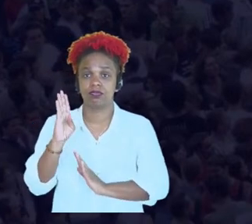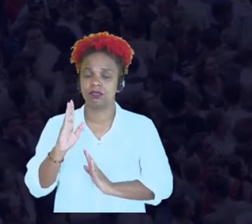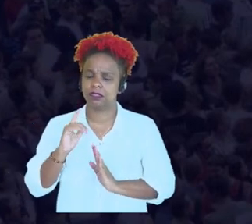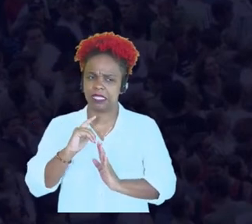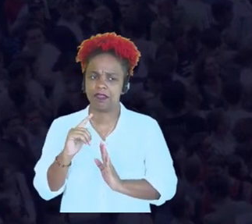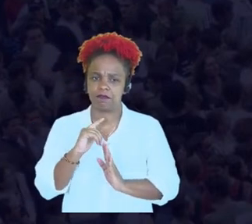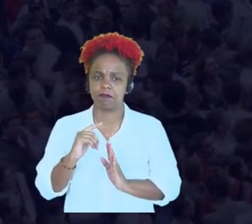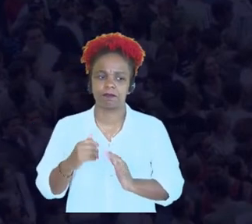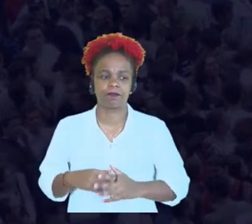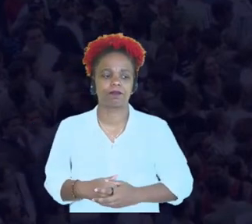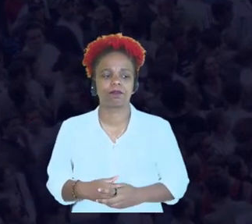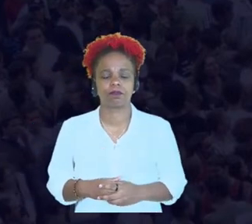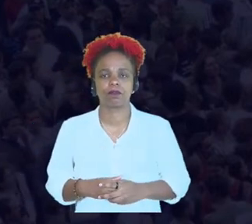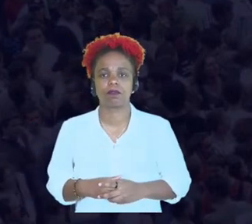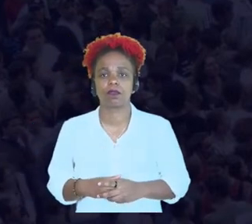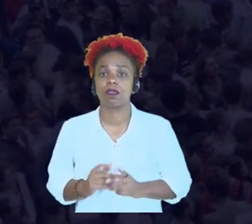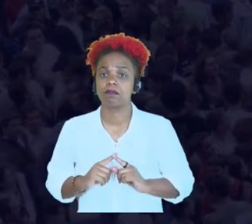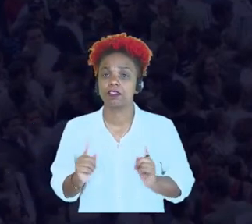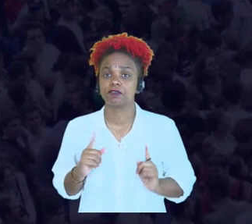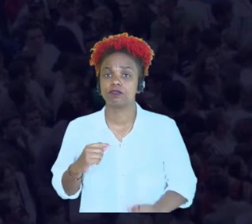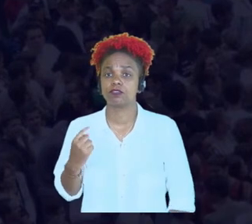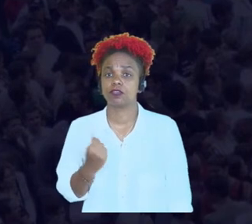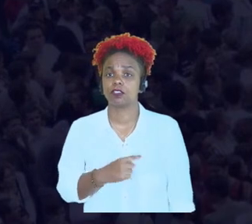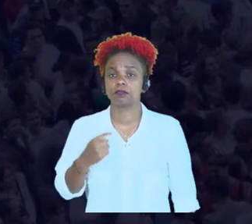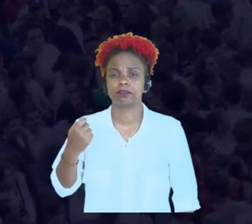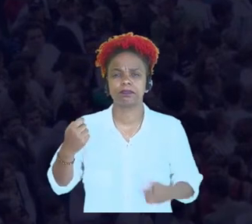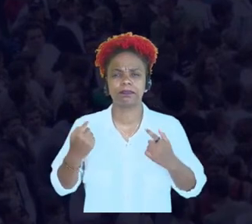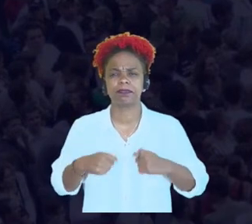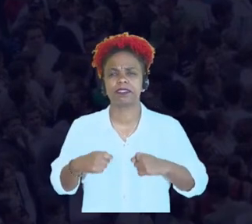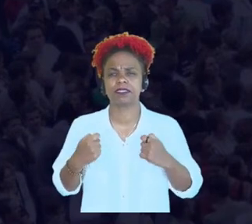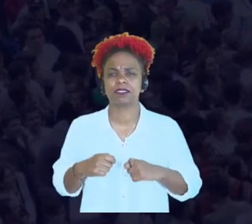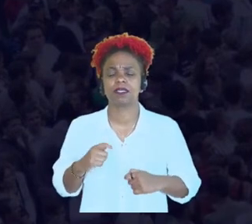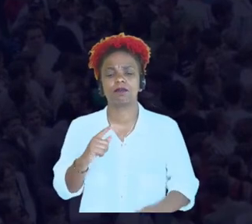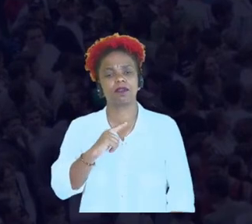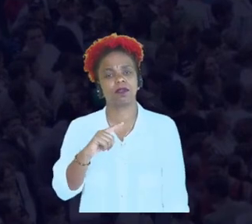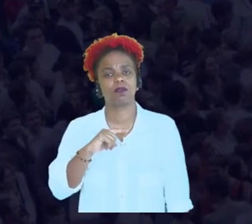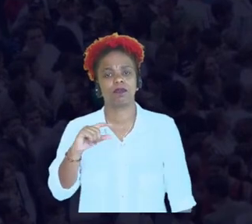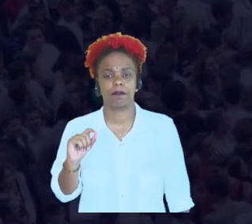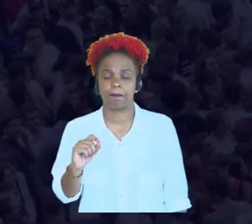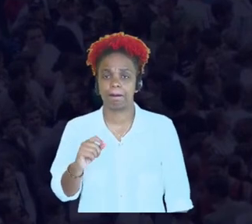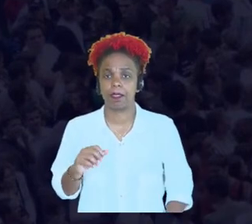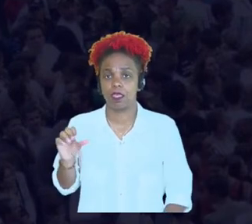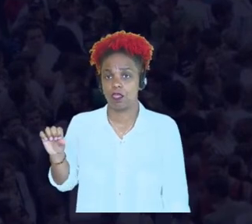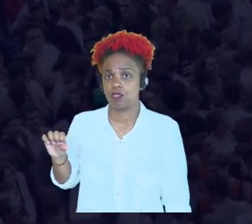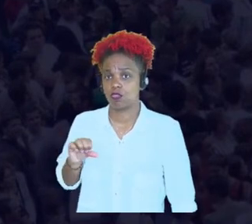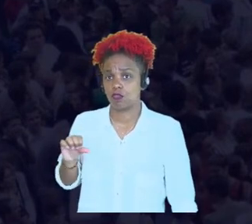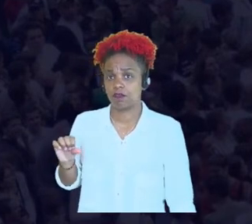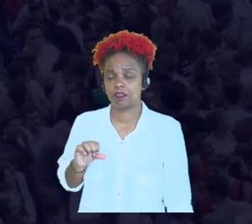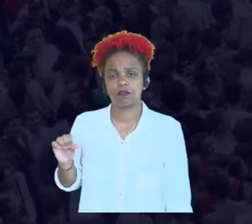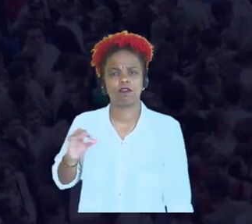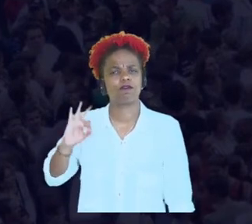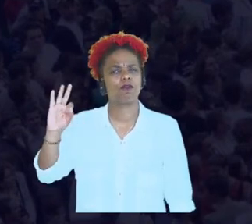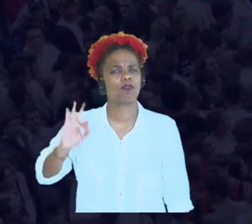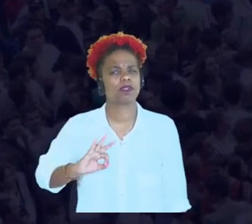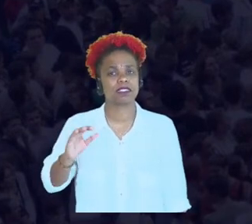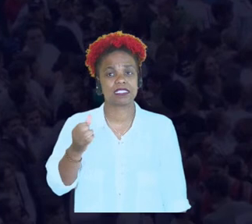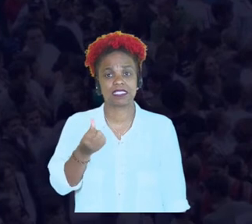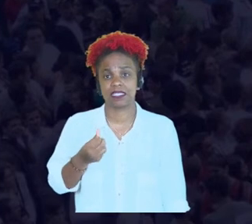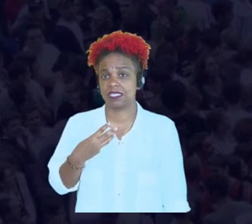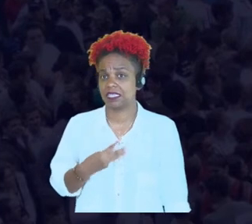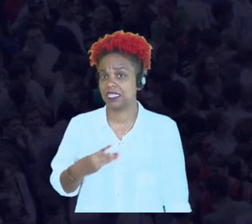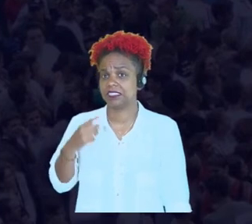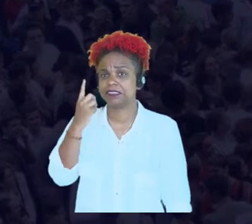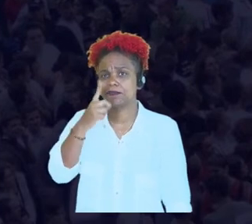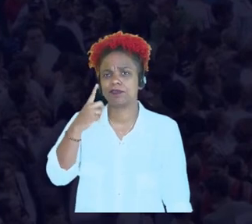consideravelmente. Mas a gente precisa considerar que, desses 99, 63